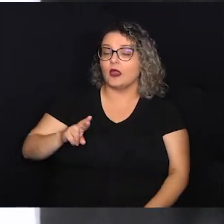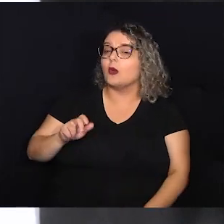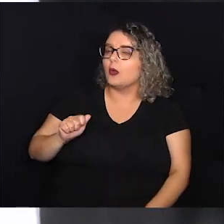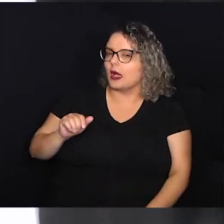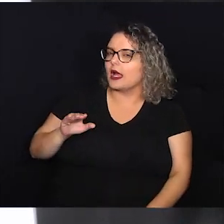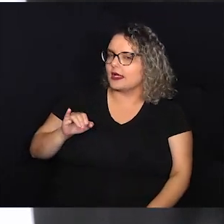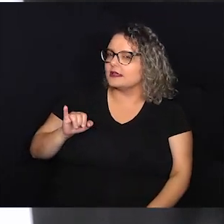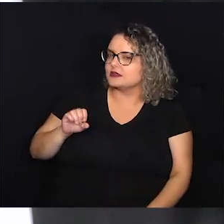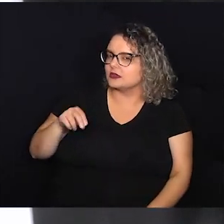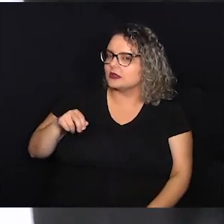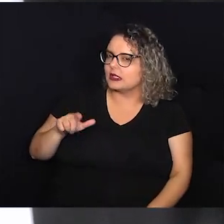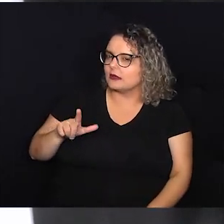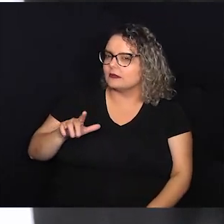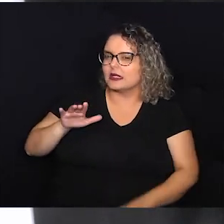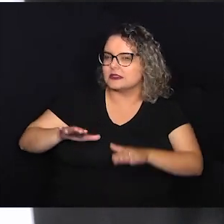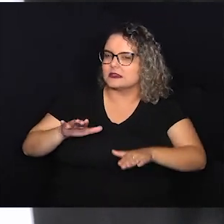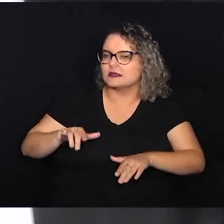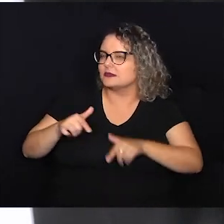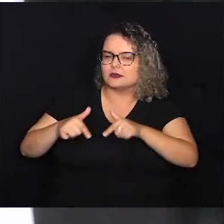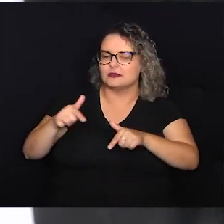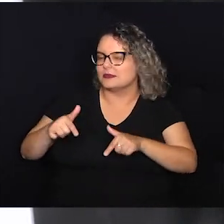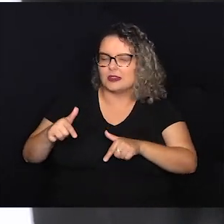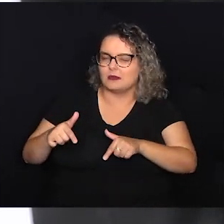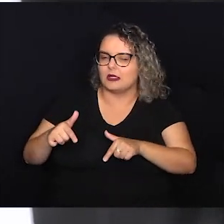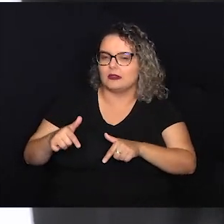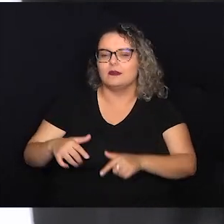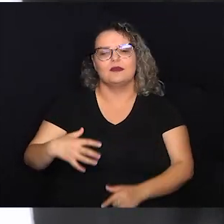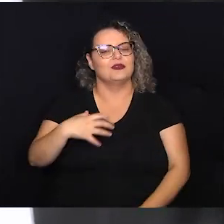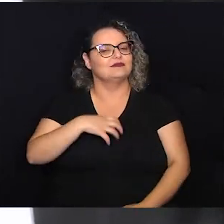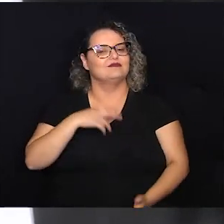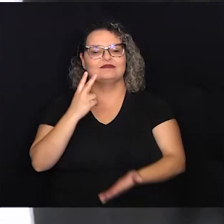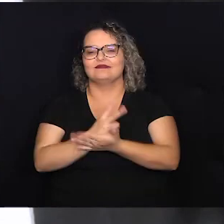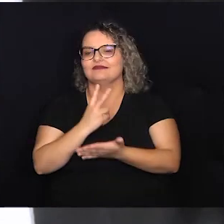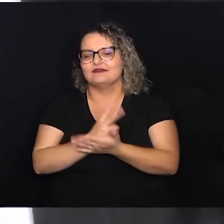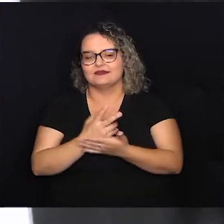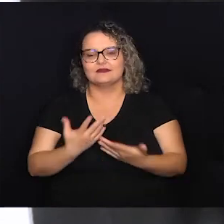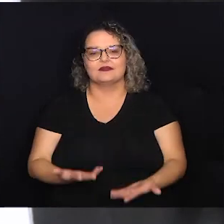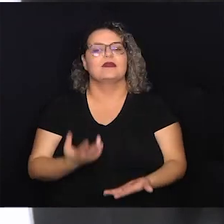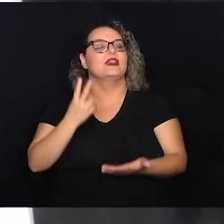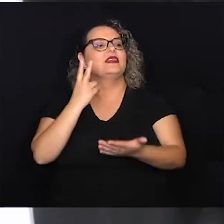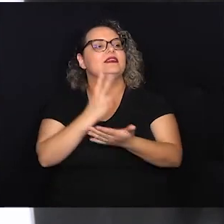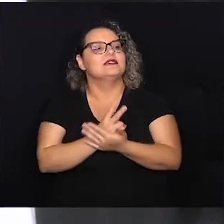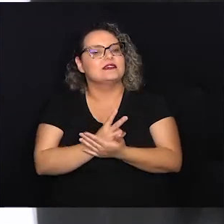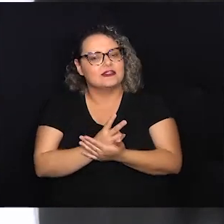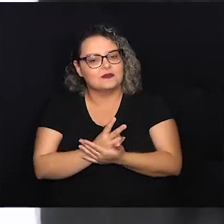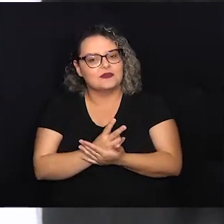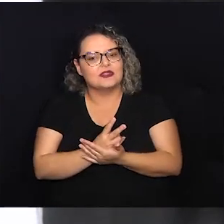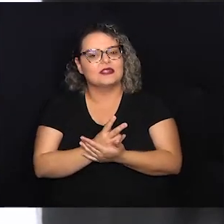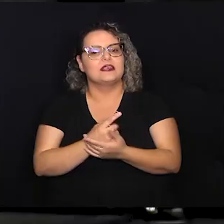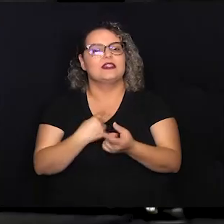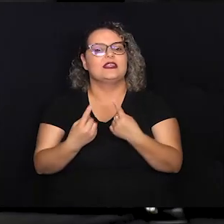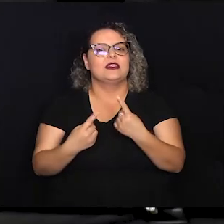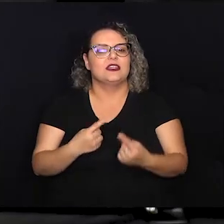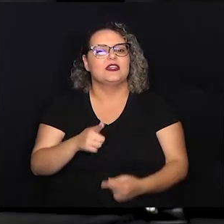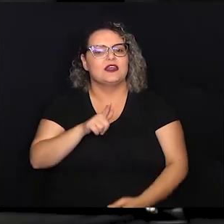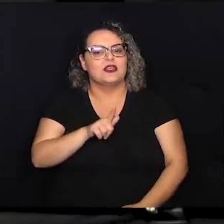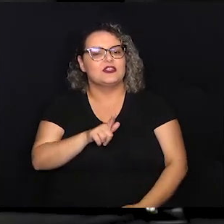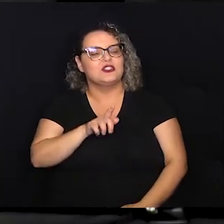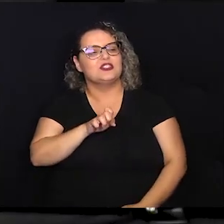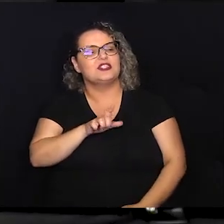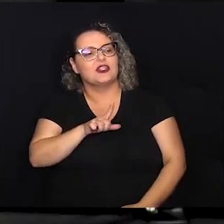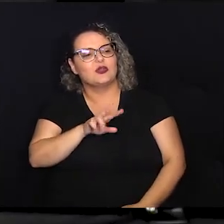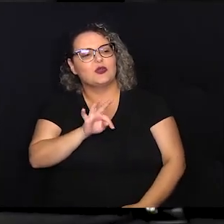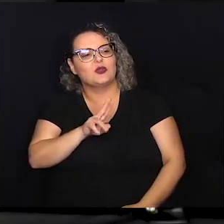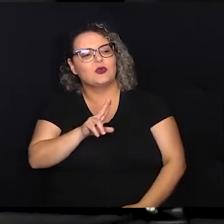Então, o racional, às vezes, não trabalha tanto, o Certo. emocional sempre. Sempre. E onde é